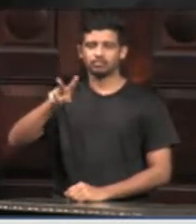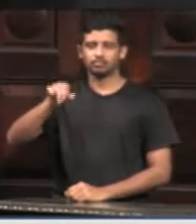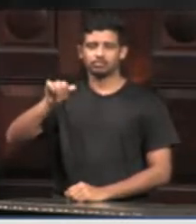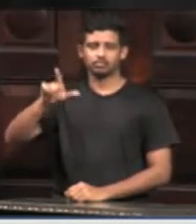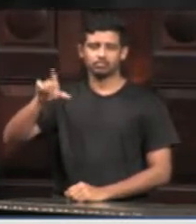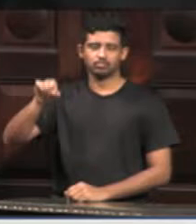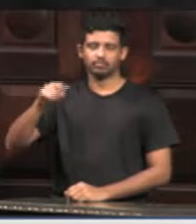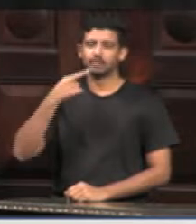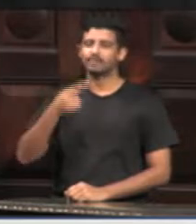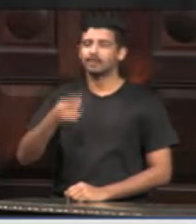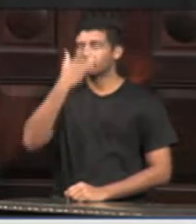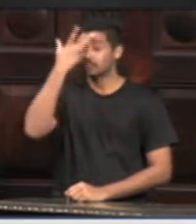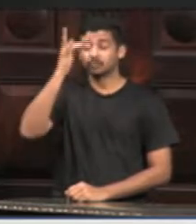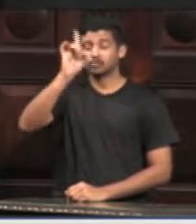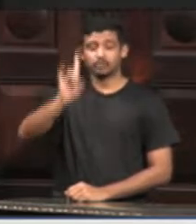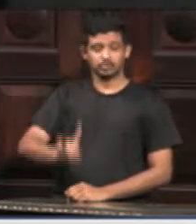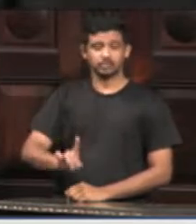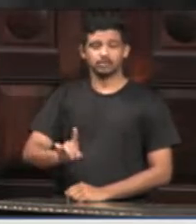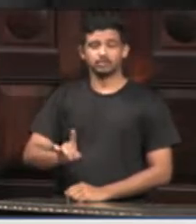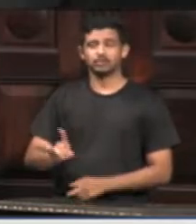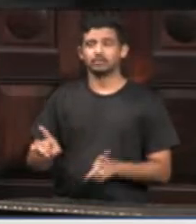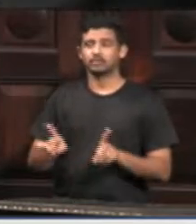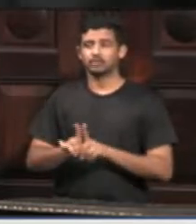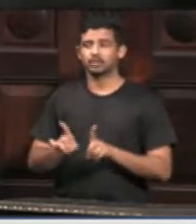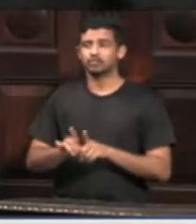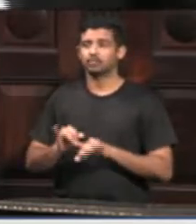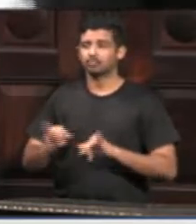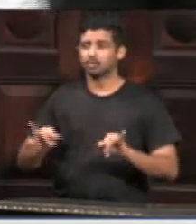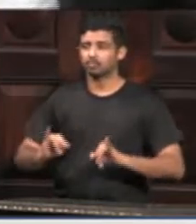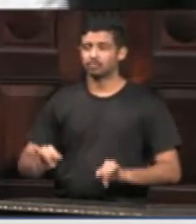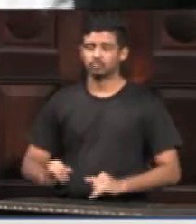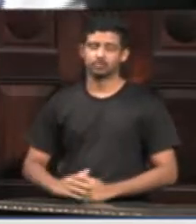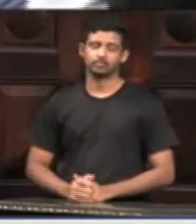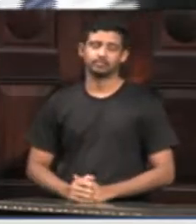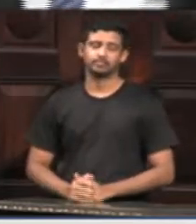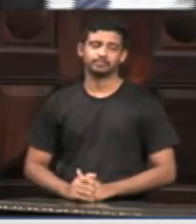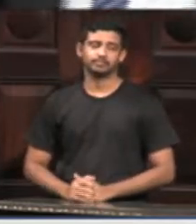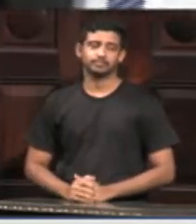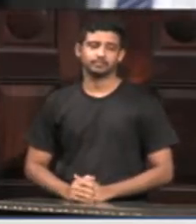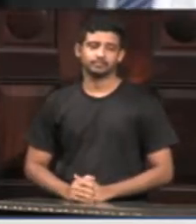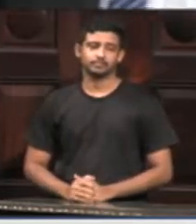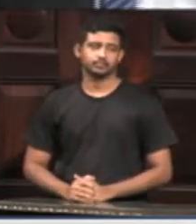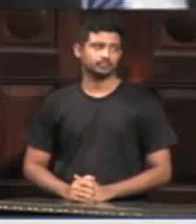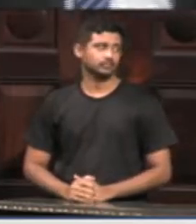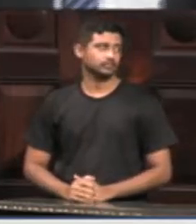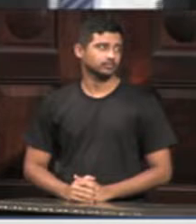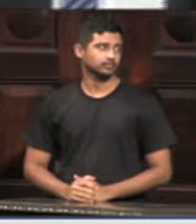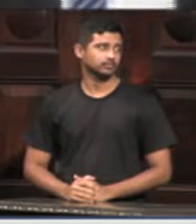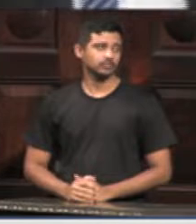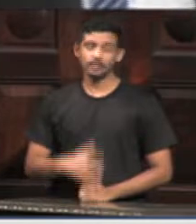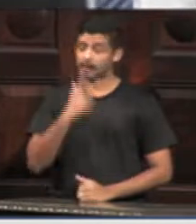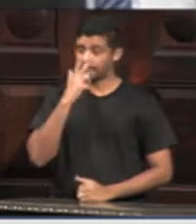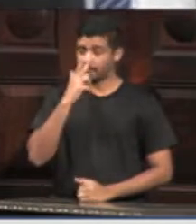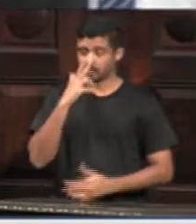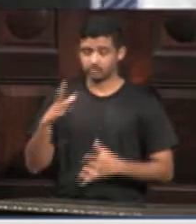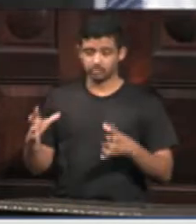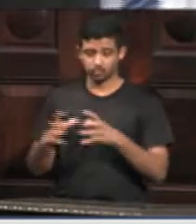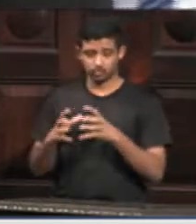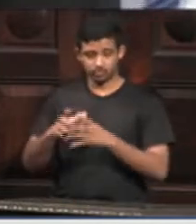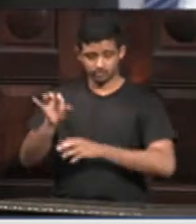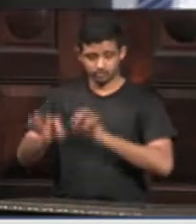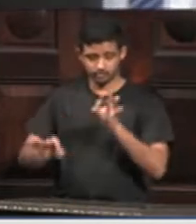com deficiências nas peças publicitárias dos órgãos da administração pública, direta ou indireta, pendendo de pareceres das comissões de Constituição,